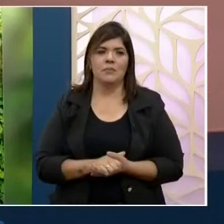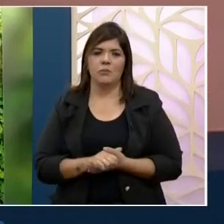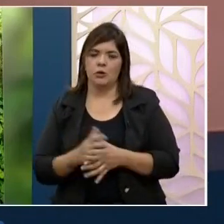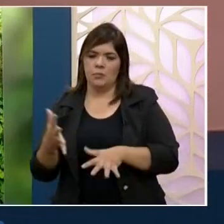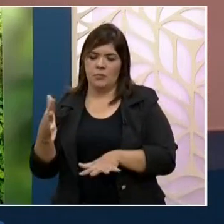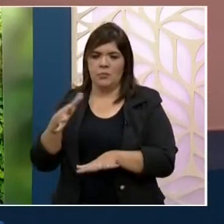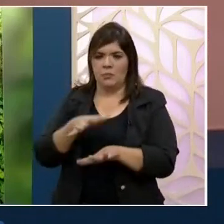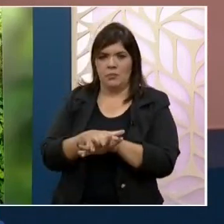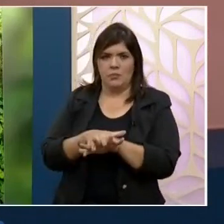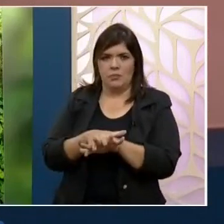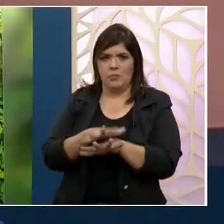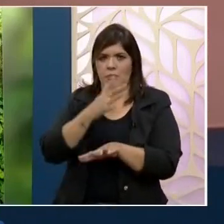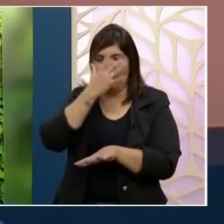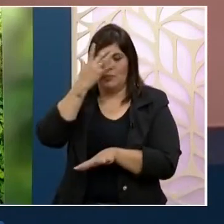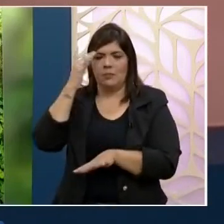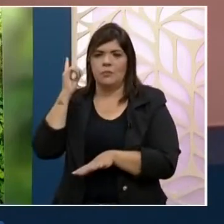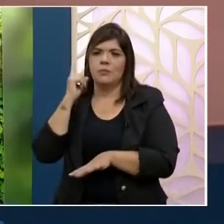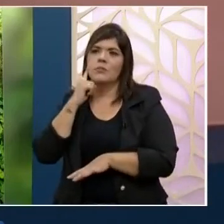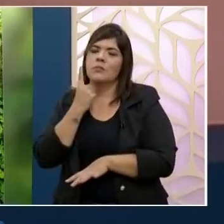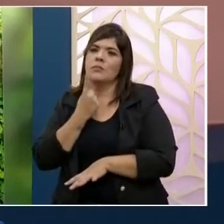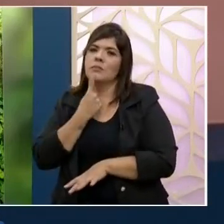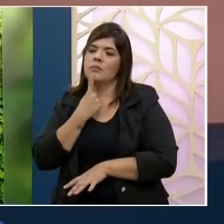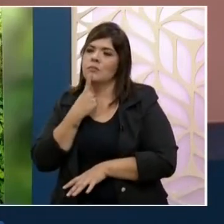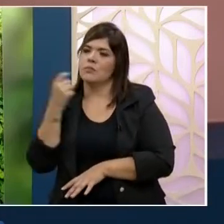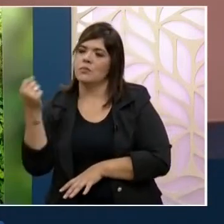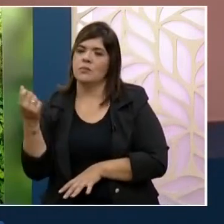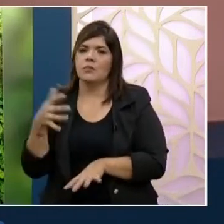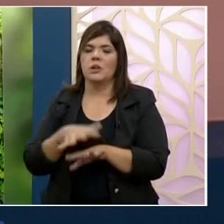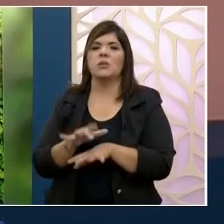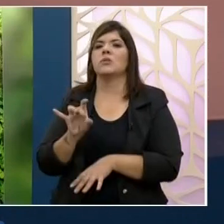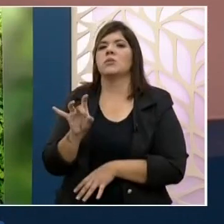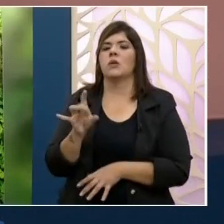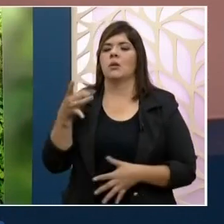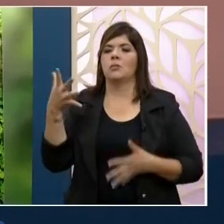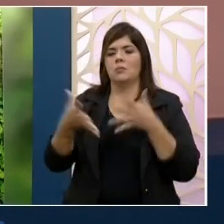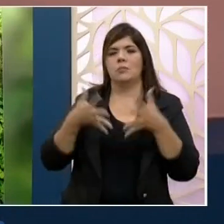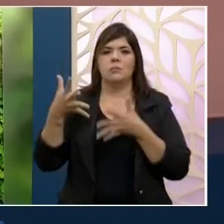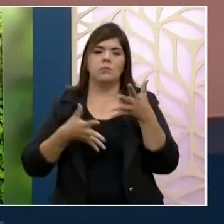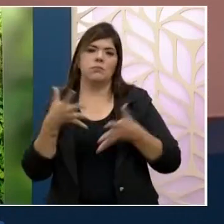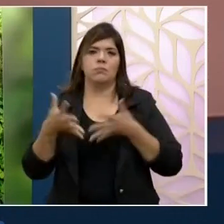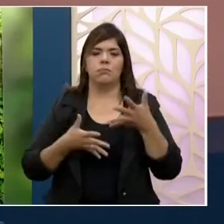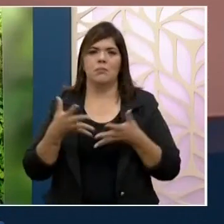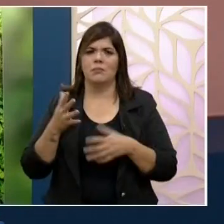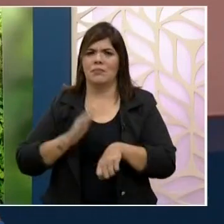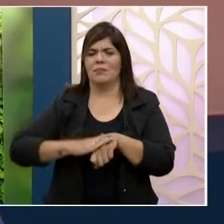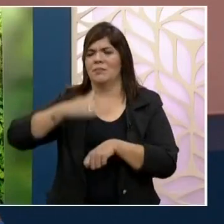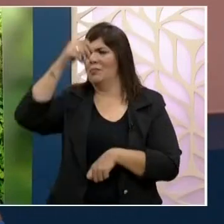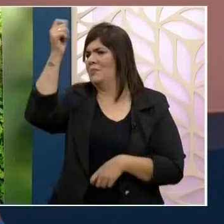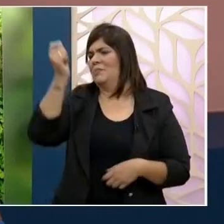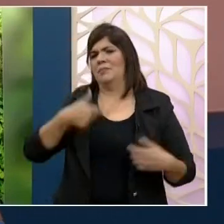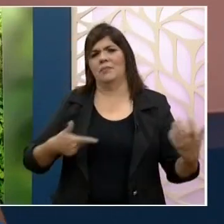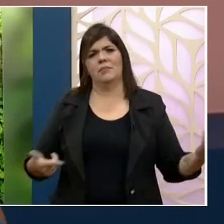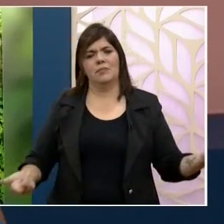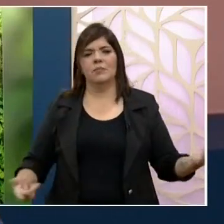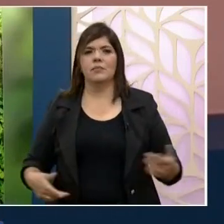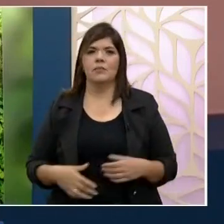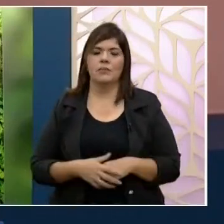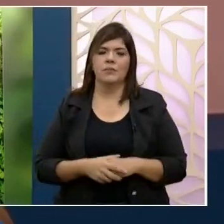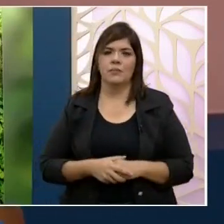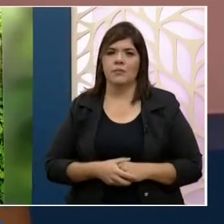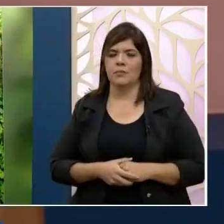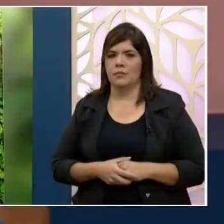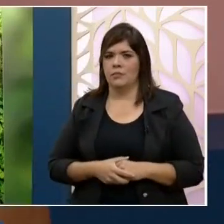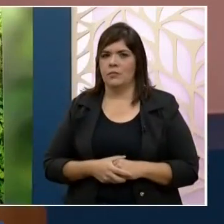incluir uma pessoa surda é muito mais do que você fazer sinais. Isso vai muito além, é muito mais profundo, né?